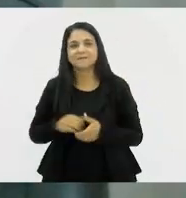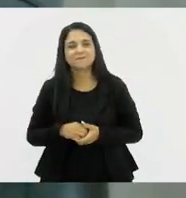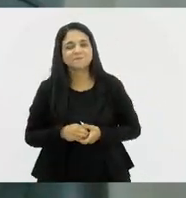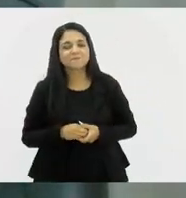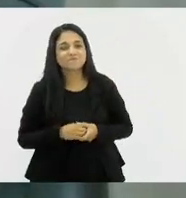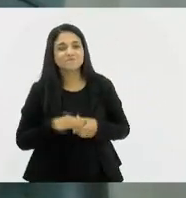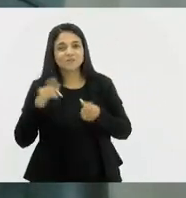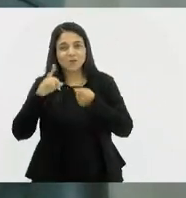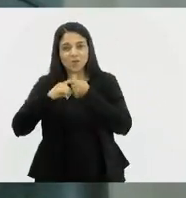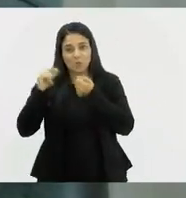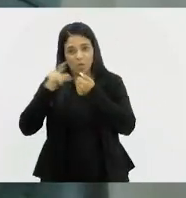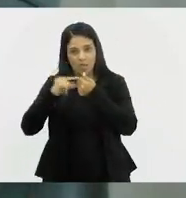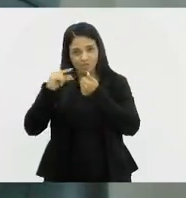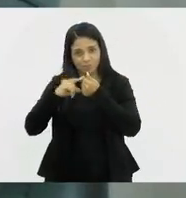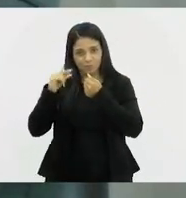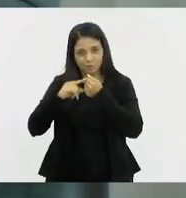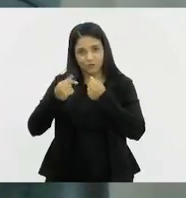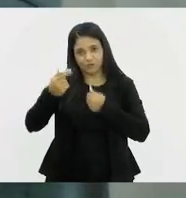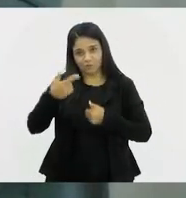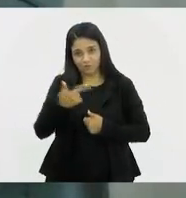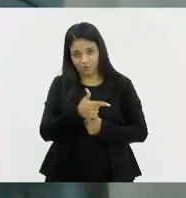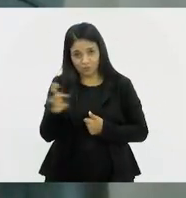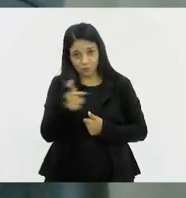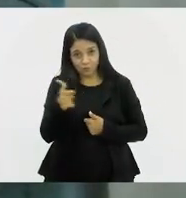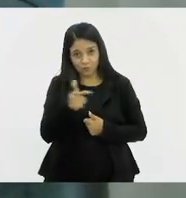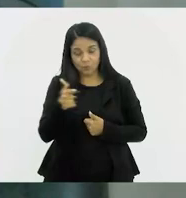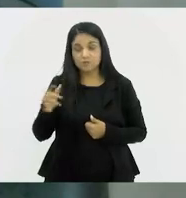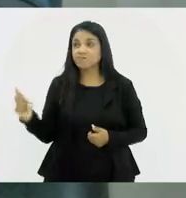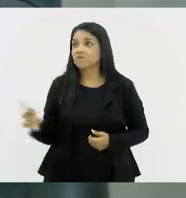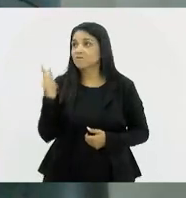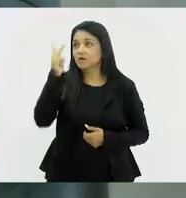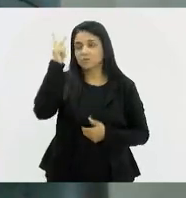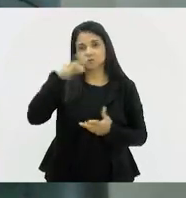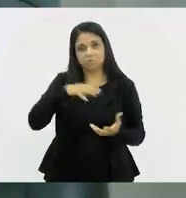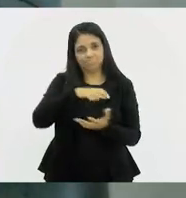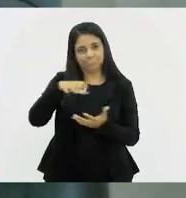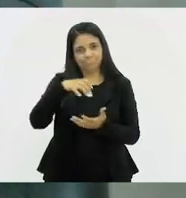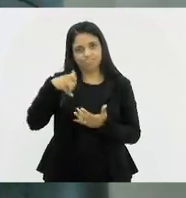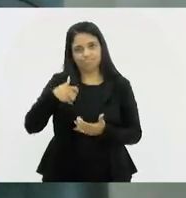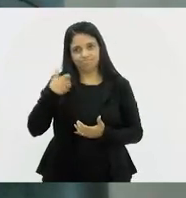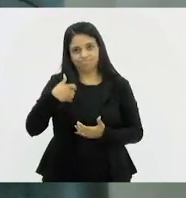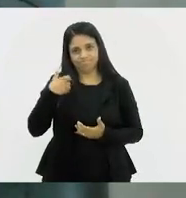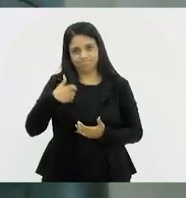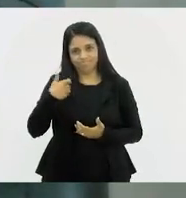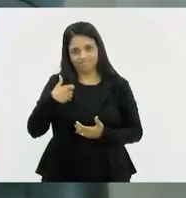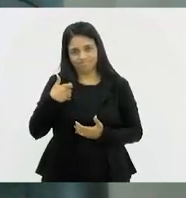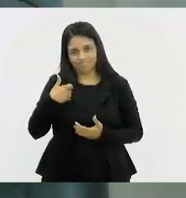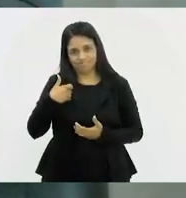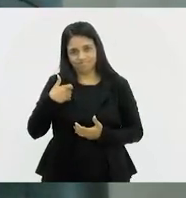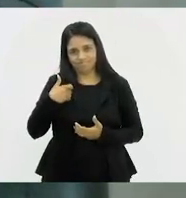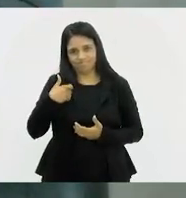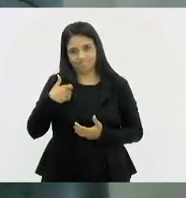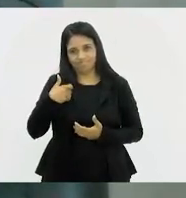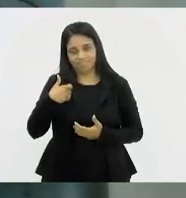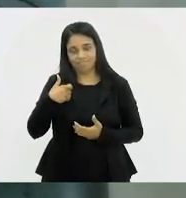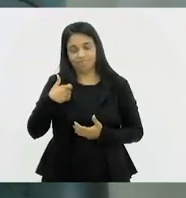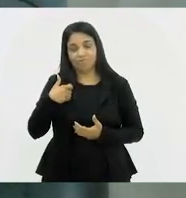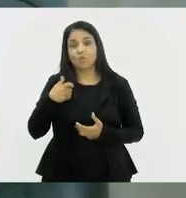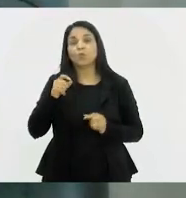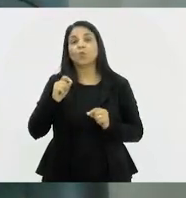artigo 22, é valorização da pessoa idosa, de forma a eliminar